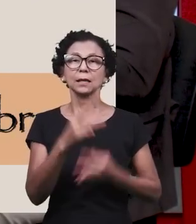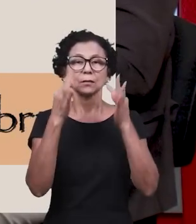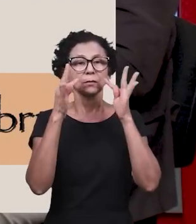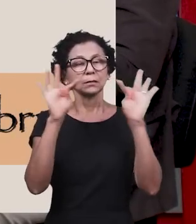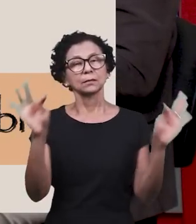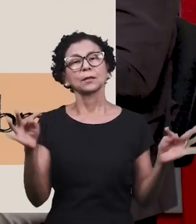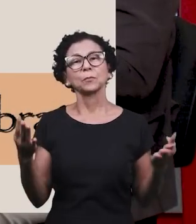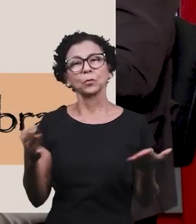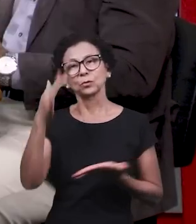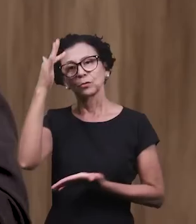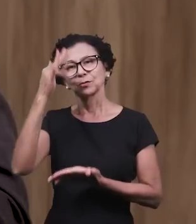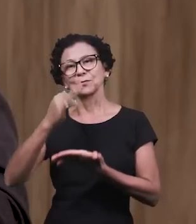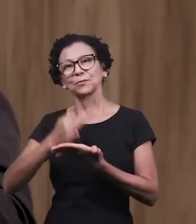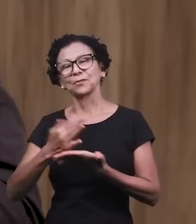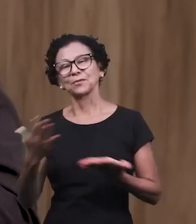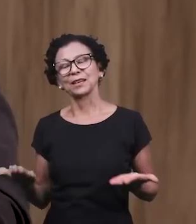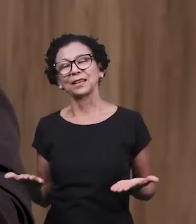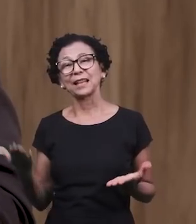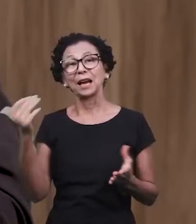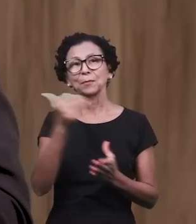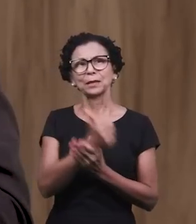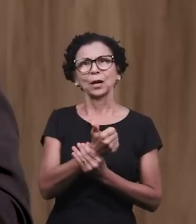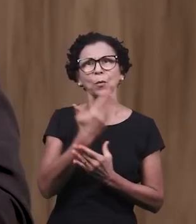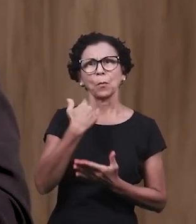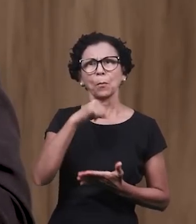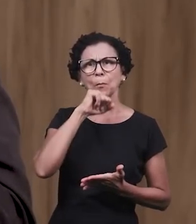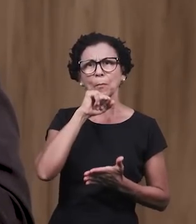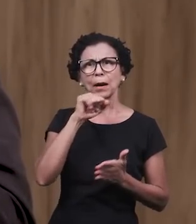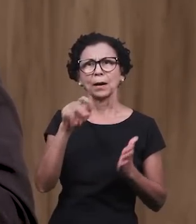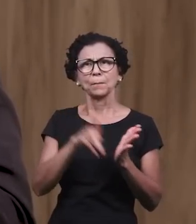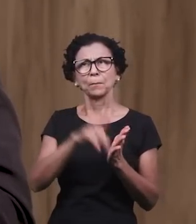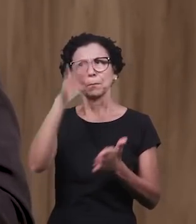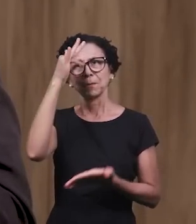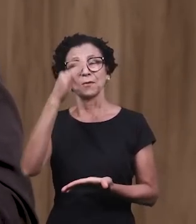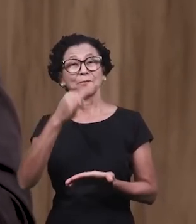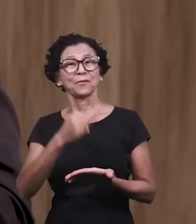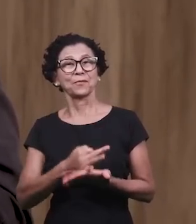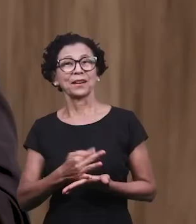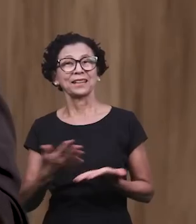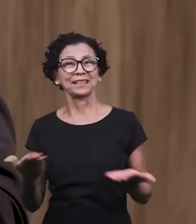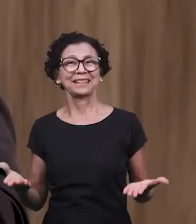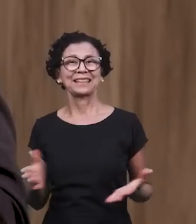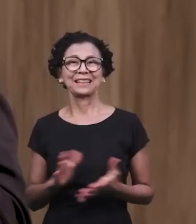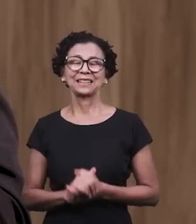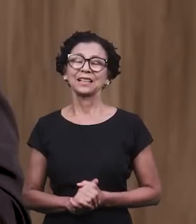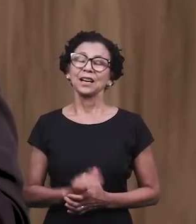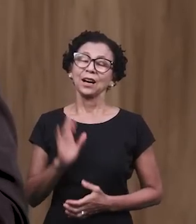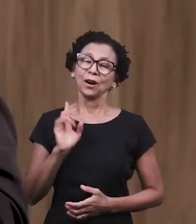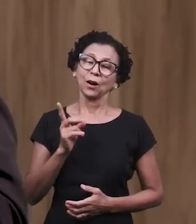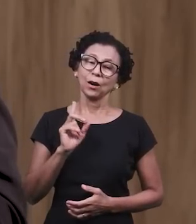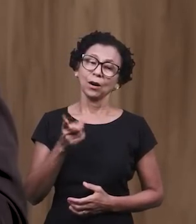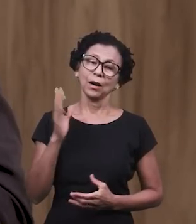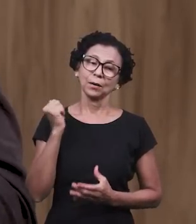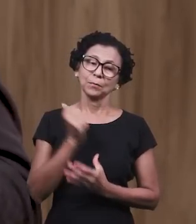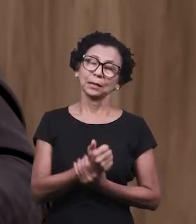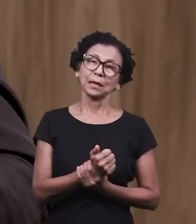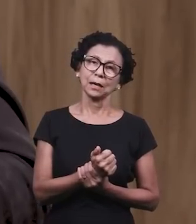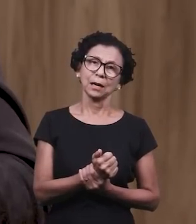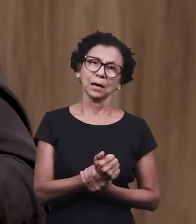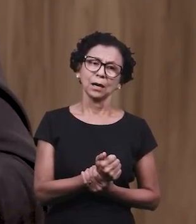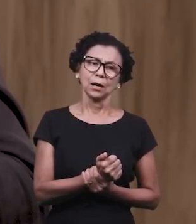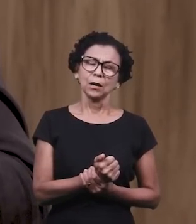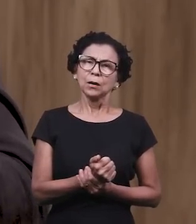gerando então Sem, e aqui já fica um primeiro marco importante na história, porque nós estamos acostumados